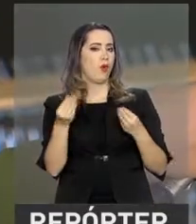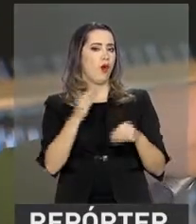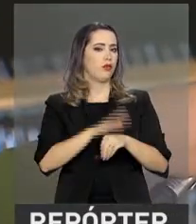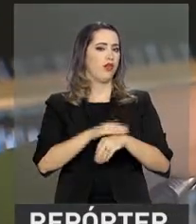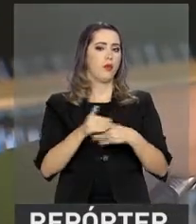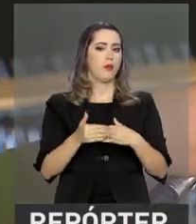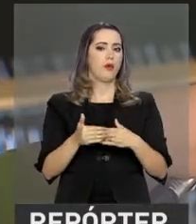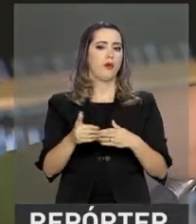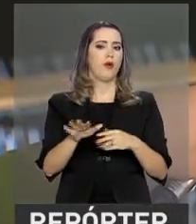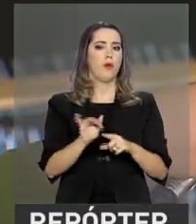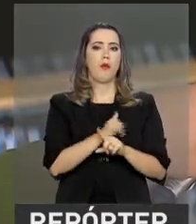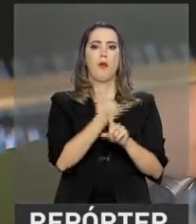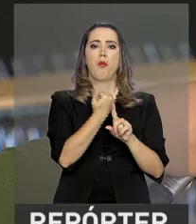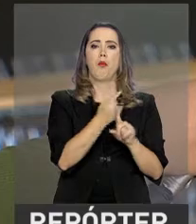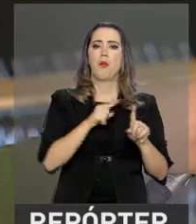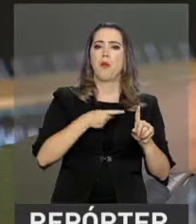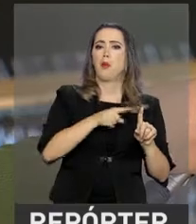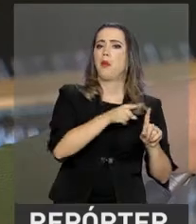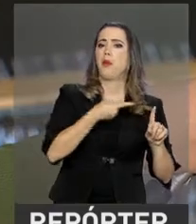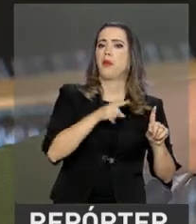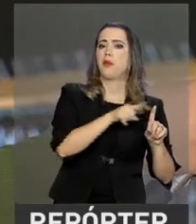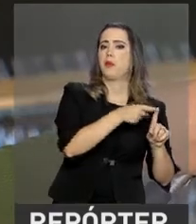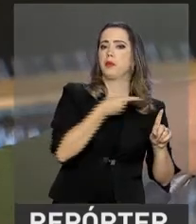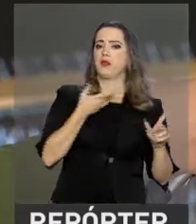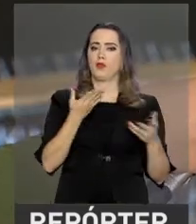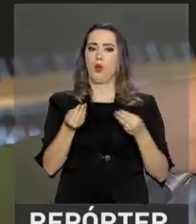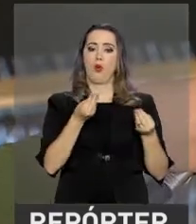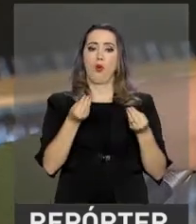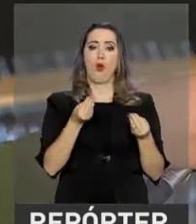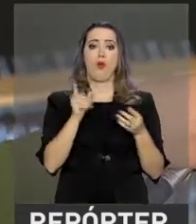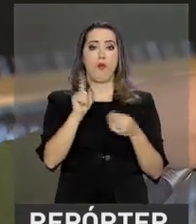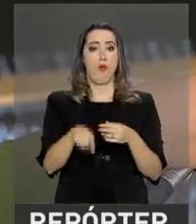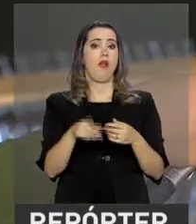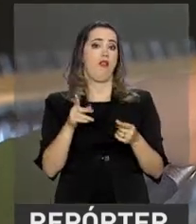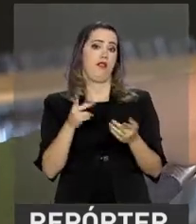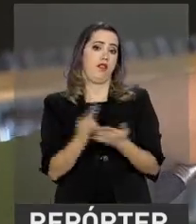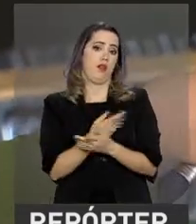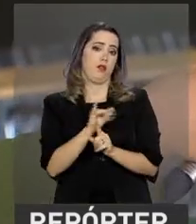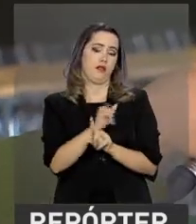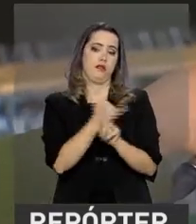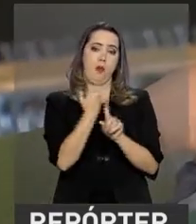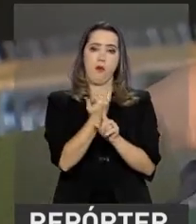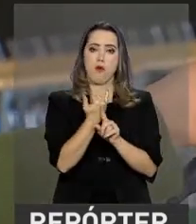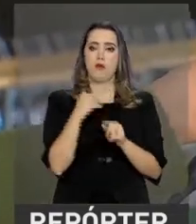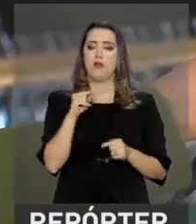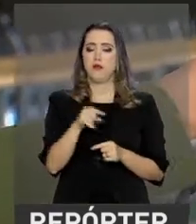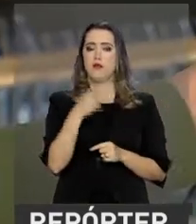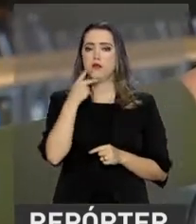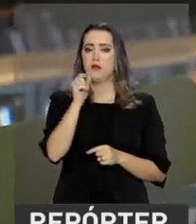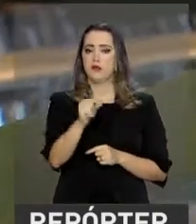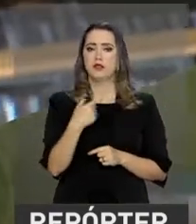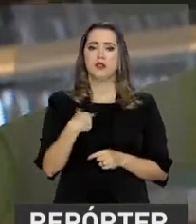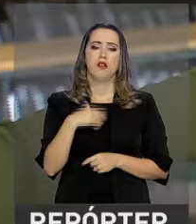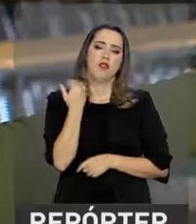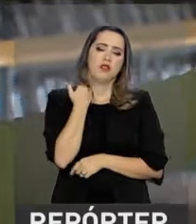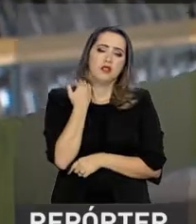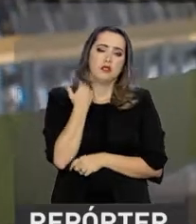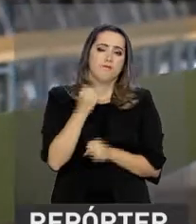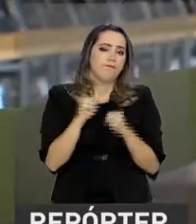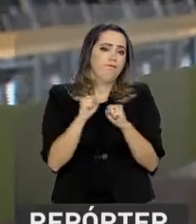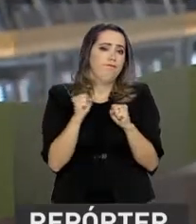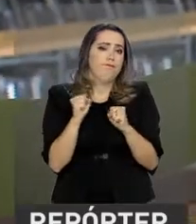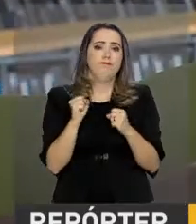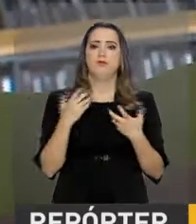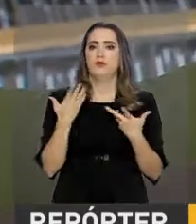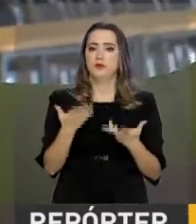tempo que ela foi exposta ao bullying. E o tipo de bullying, é claro. Mas a gente pode sim relatar casos de fadiga, de estresse, que